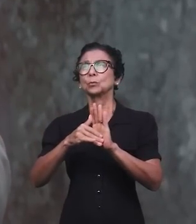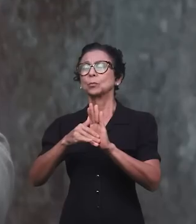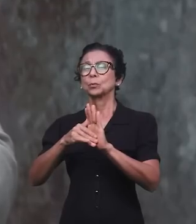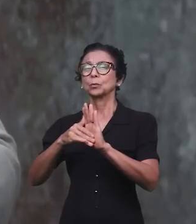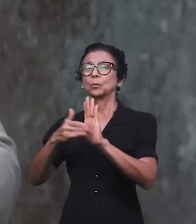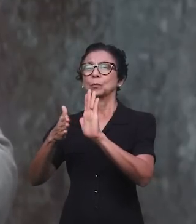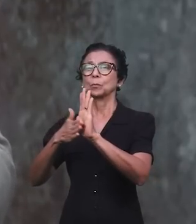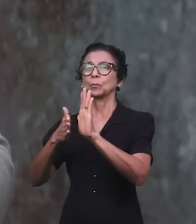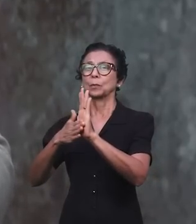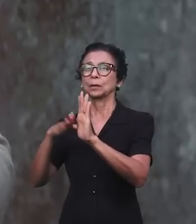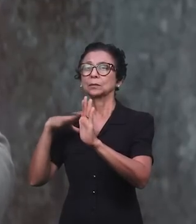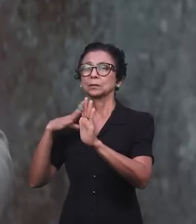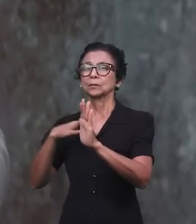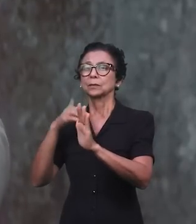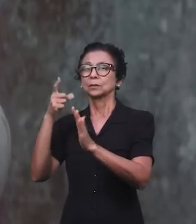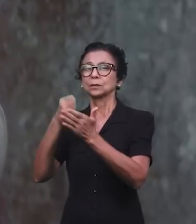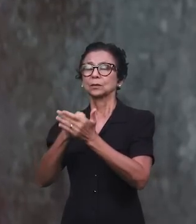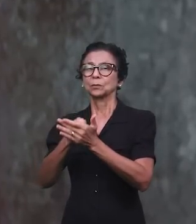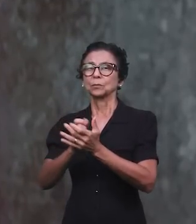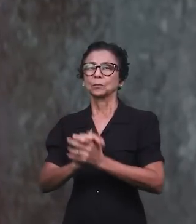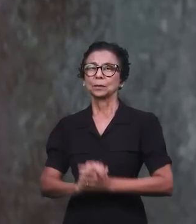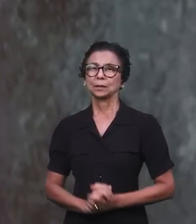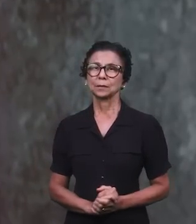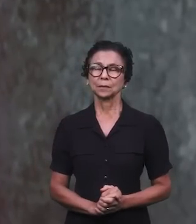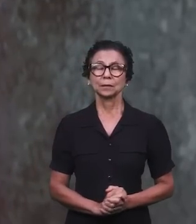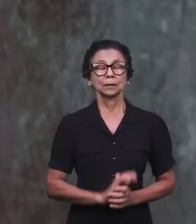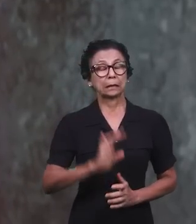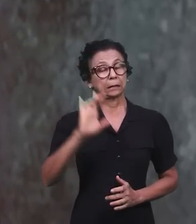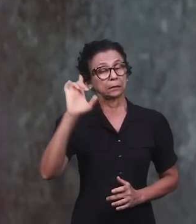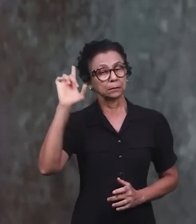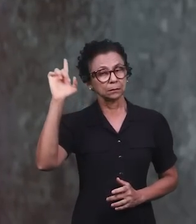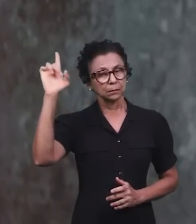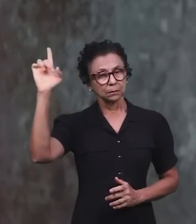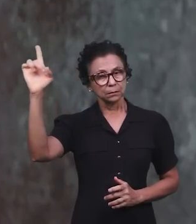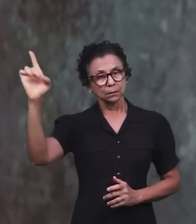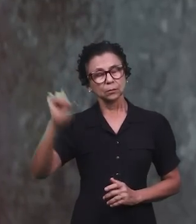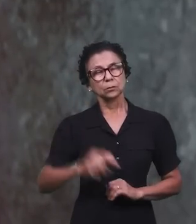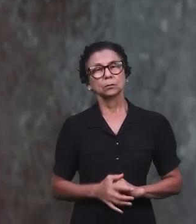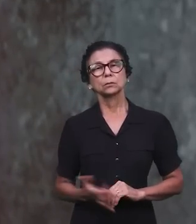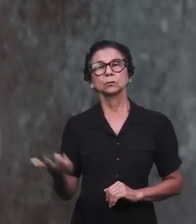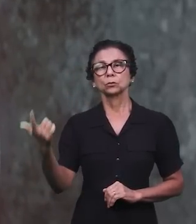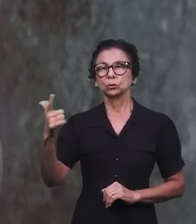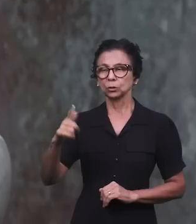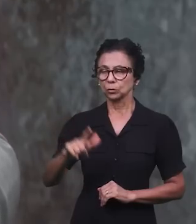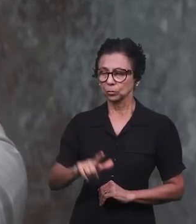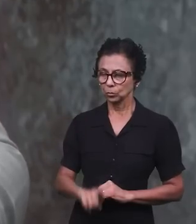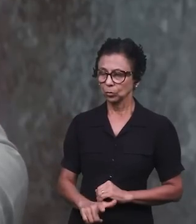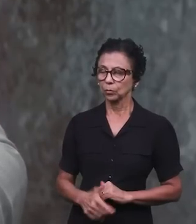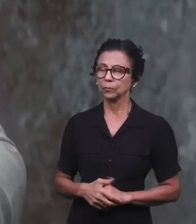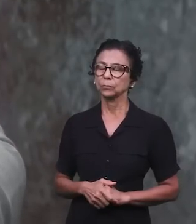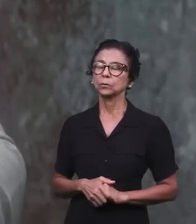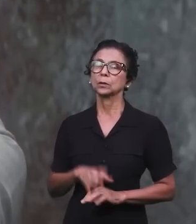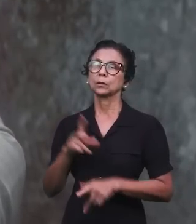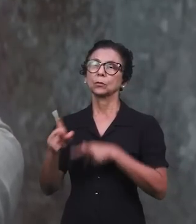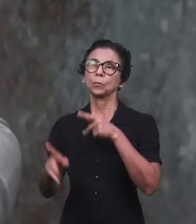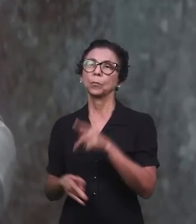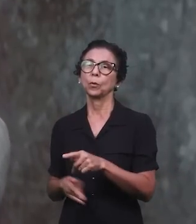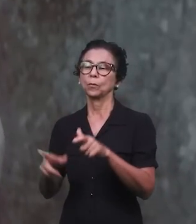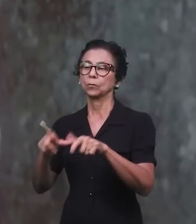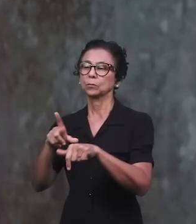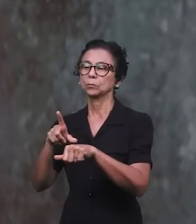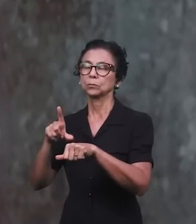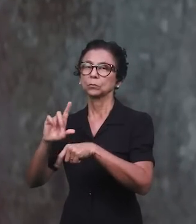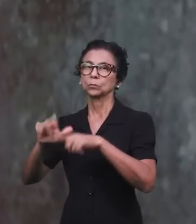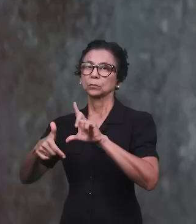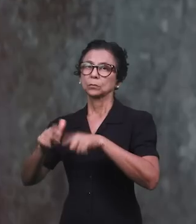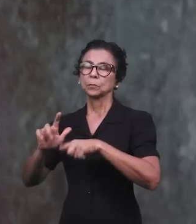povo judeu enfrentou, mas Deus estava trabalhando para a reconstituição do seu povo. Quando a Segunda Guerra Mundial termina, é criada a